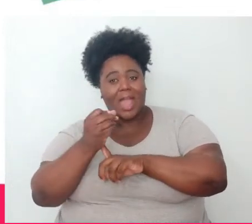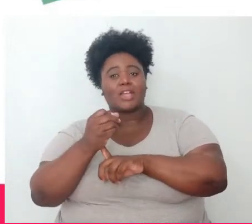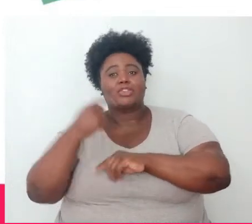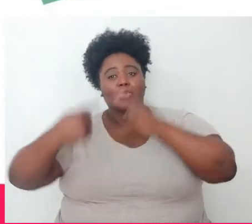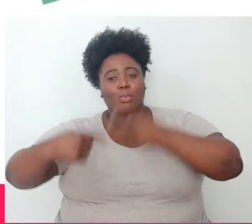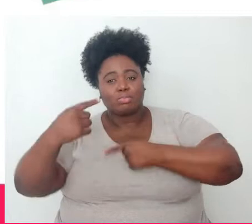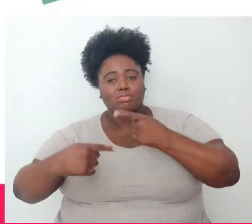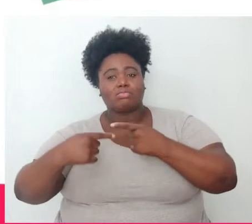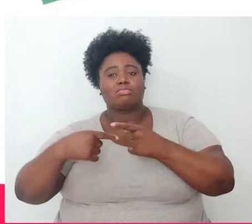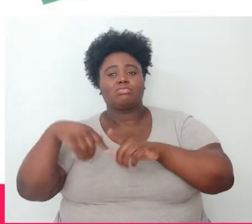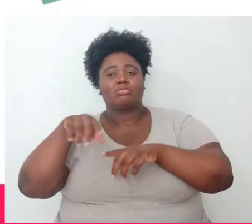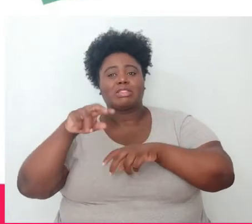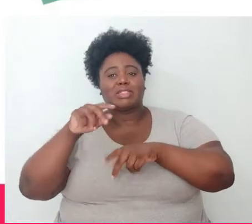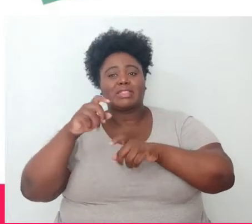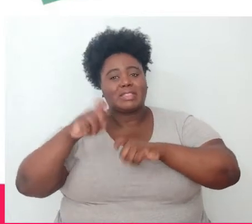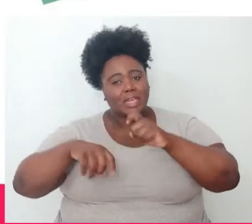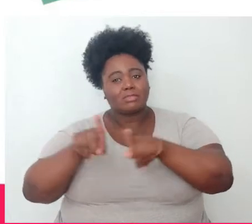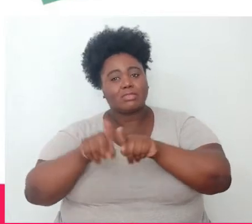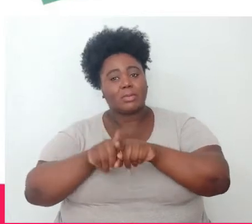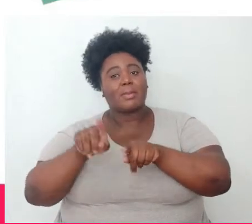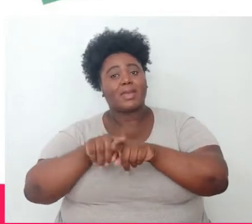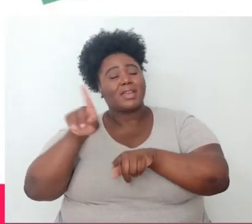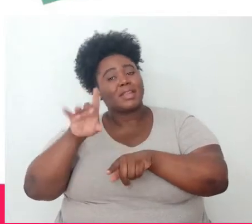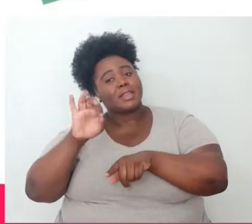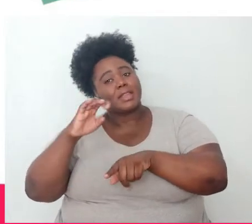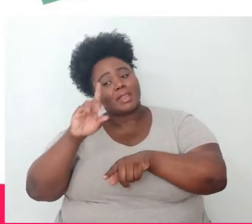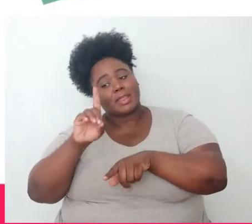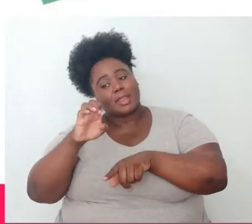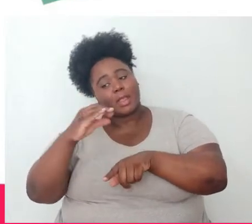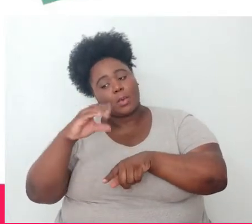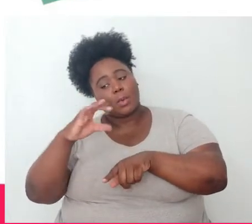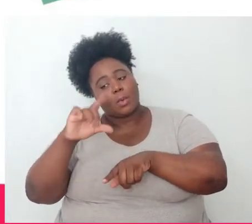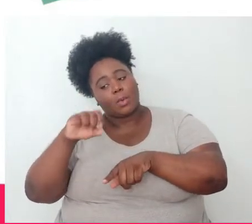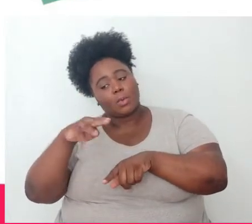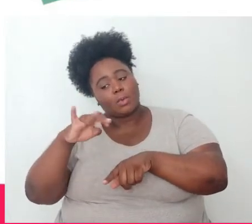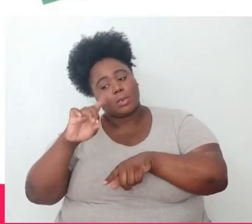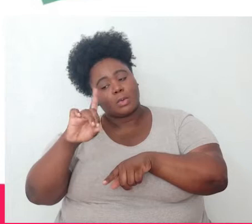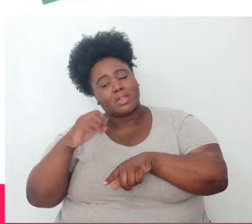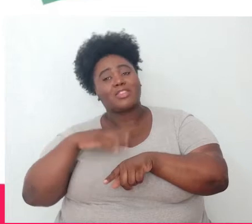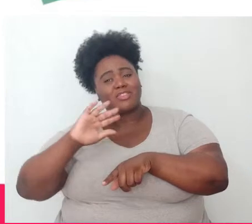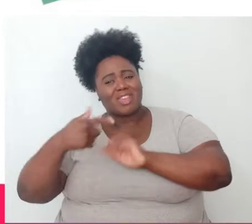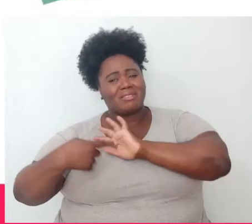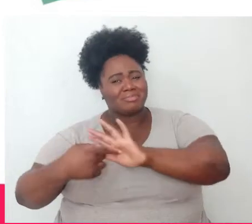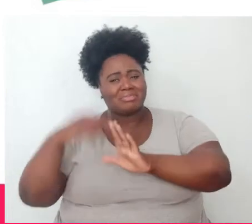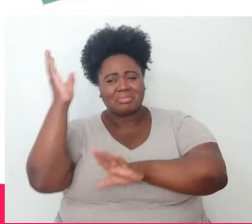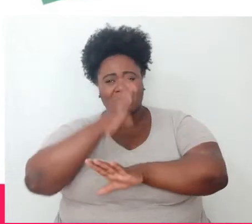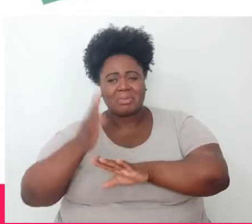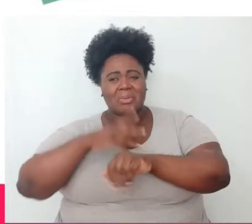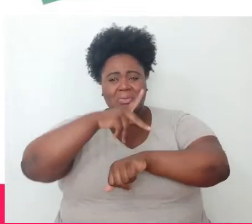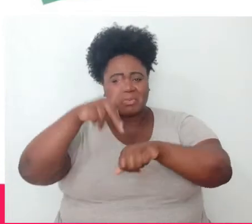sexualidade, afrofuturismo e decolonialidade. Ele já participou de diversas exposições nacionais